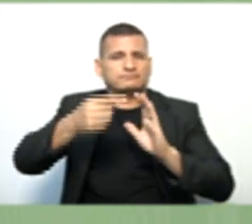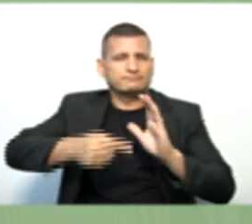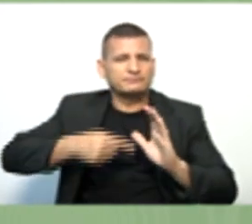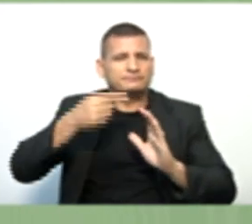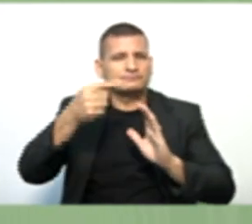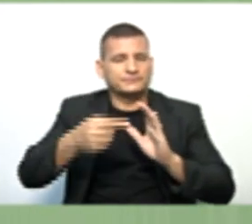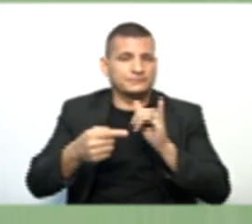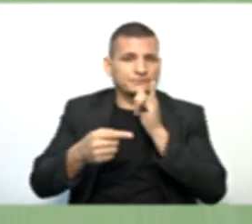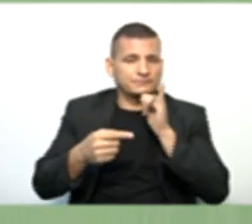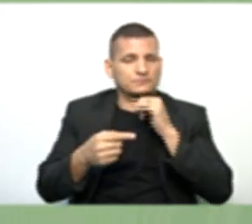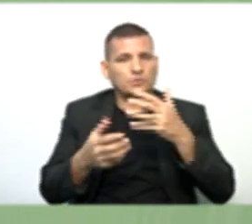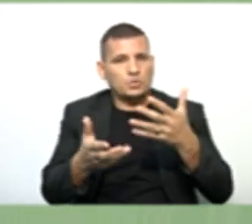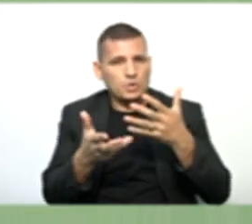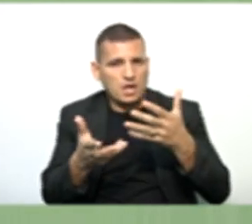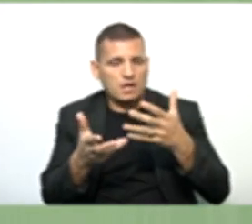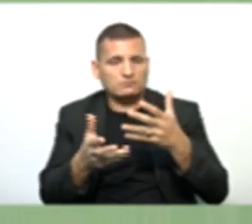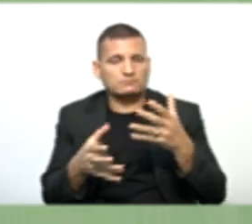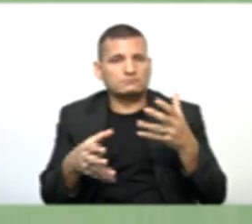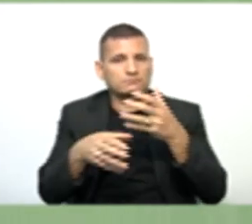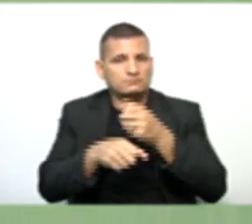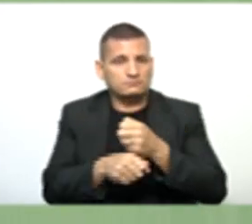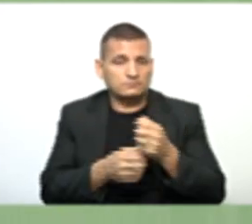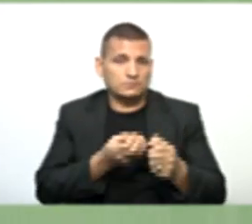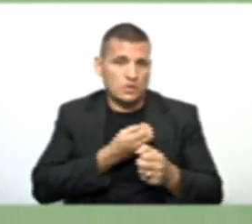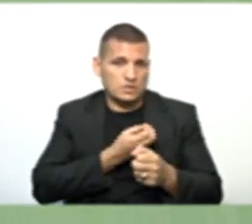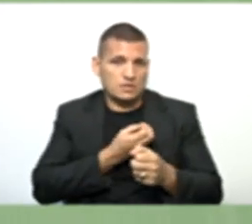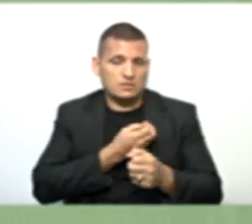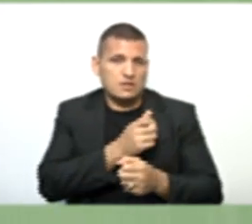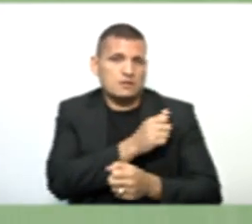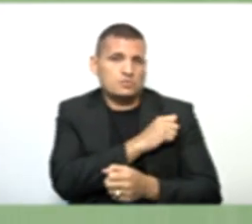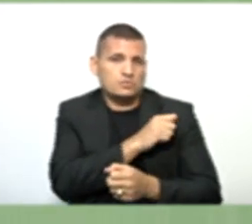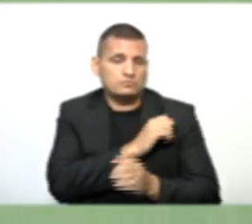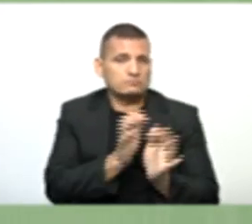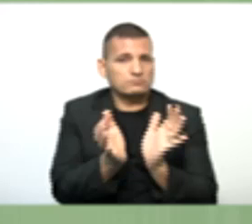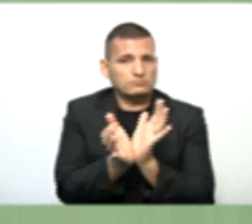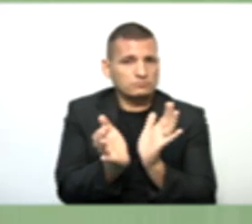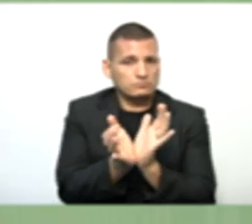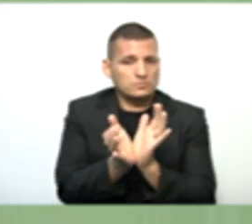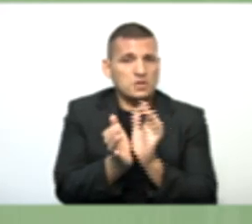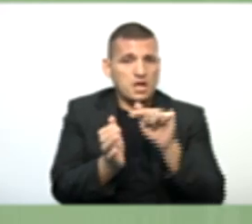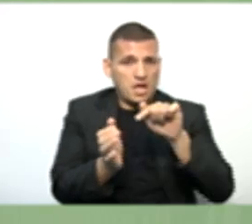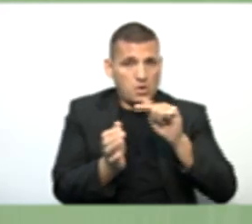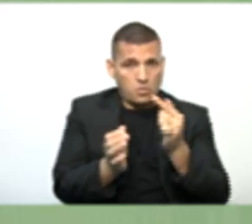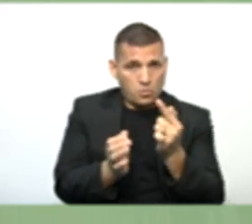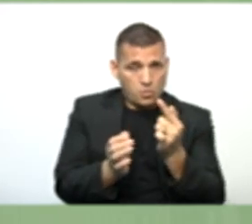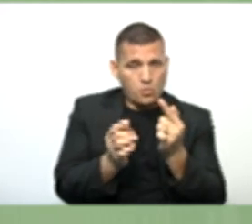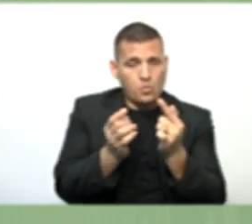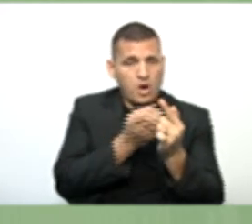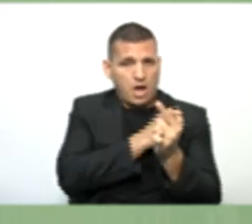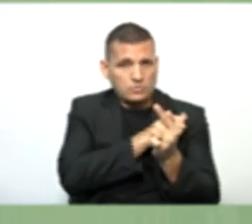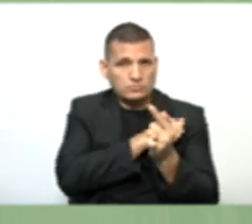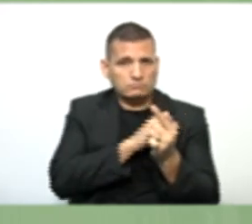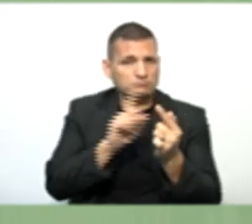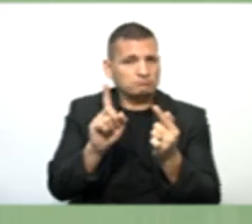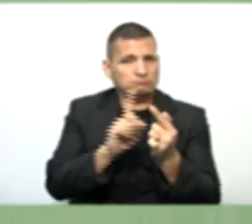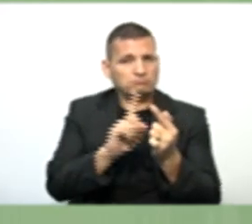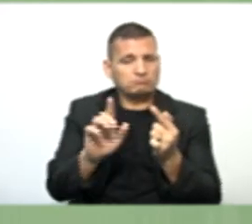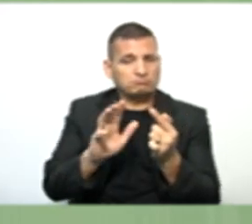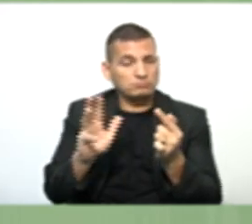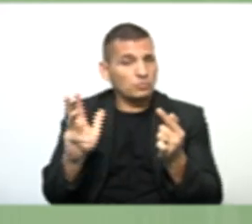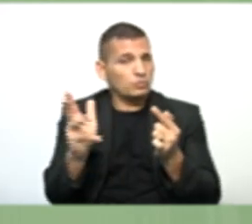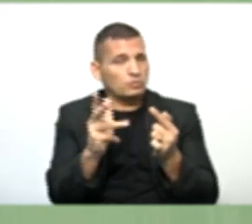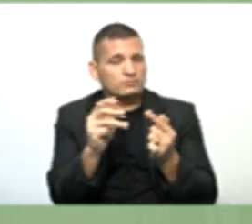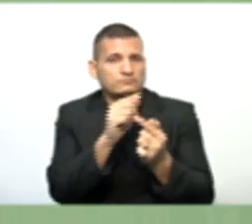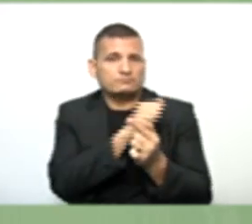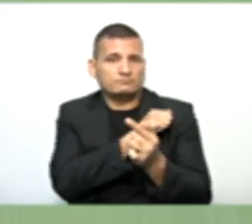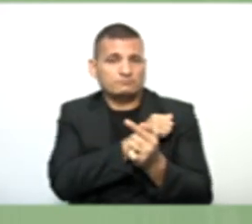quero calcular a média dos alunos de uma determinada turma. Isso não vai ser feito só para um aluno, vai ser feito para todos. Então, esse comando